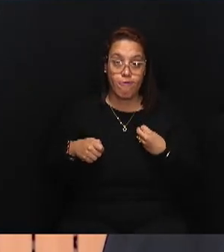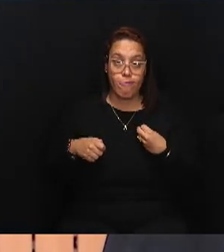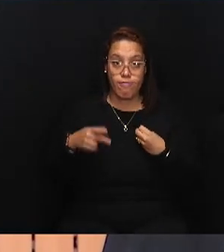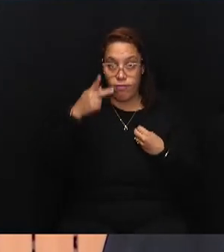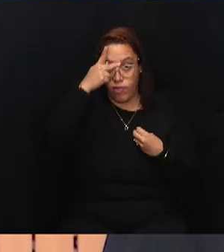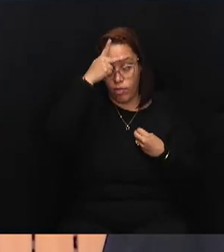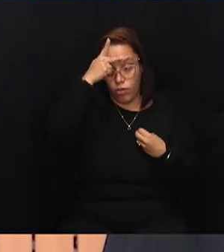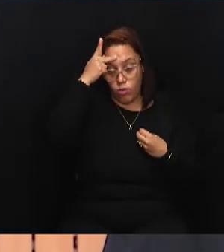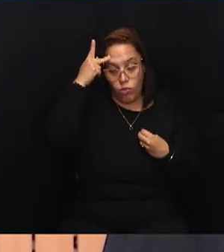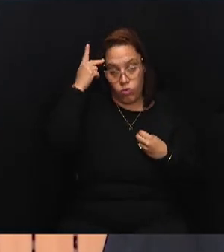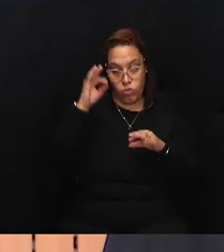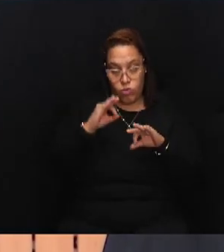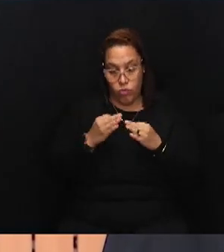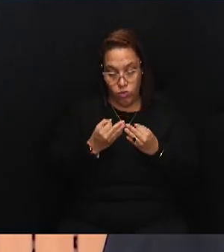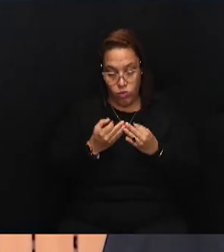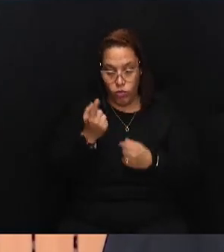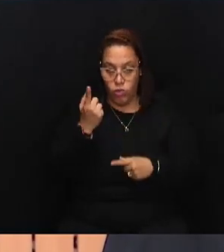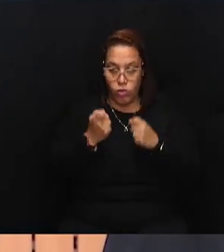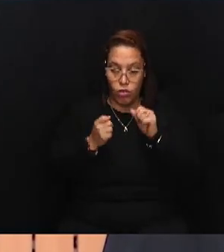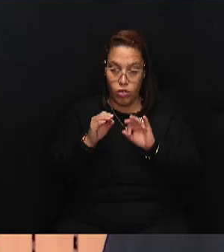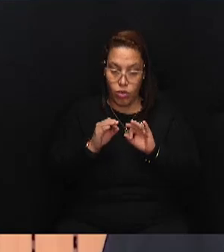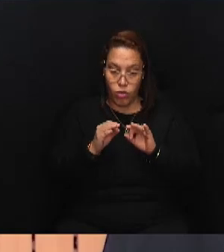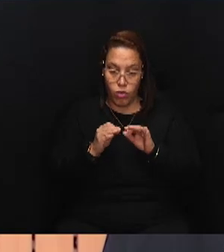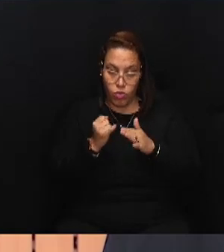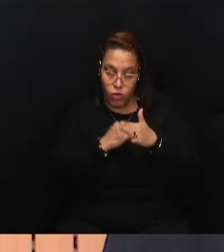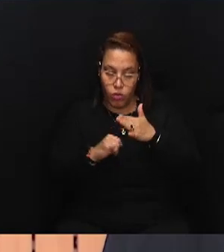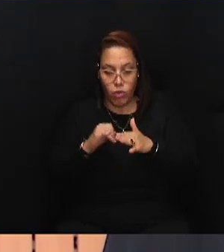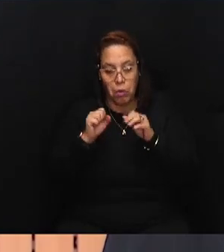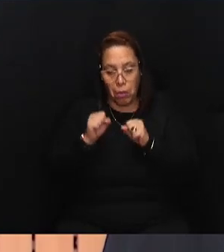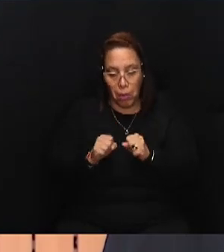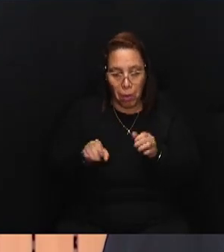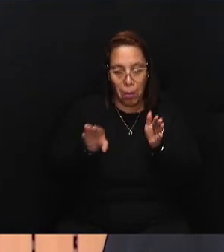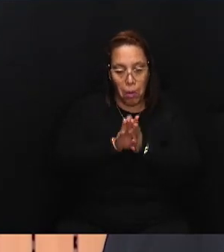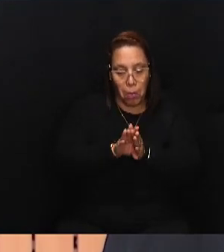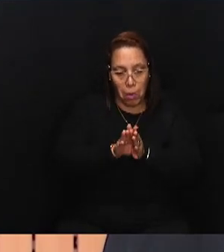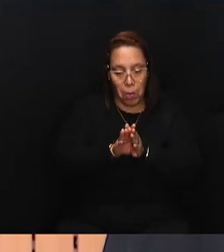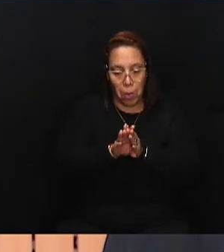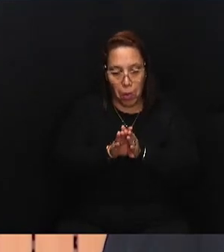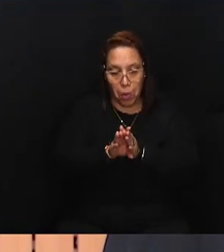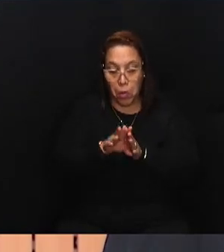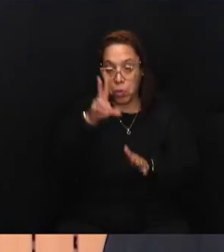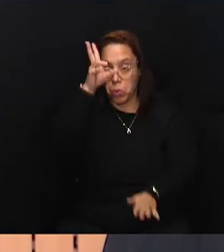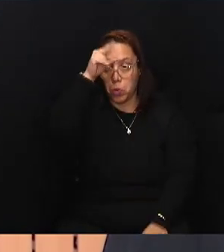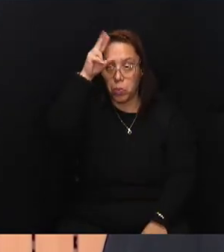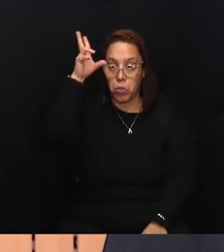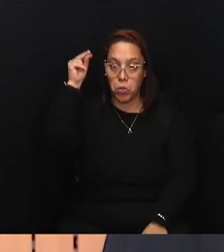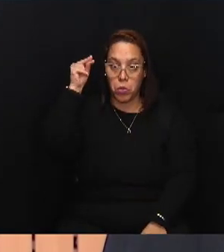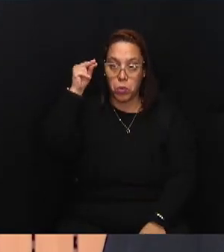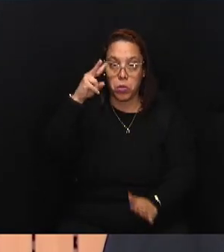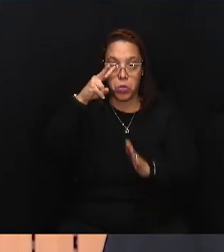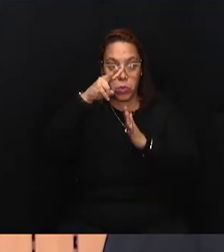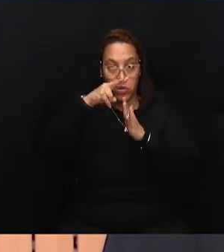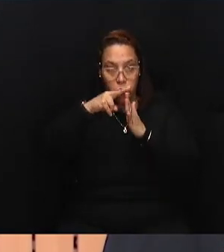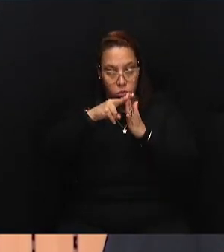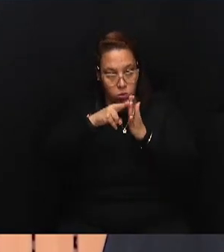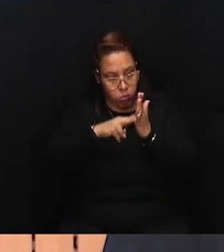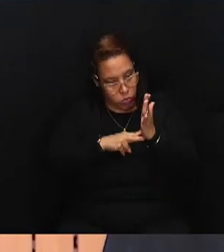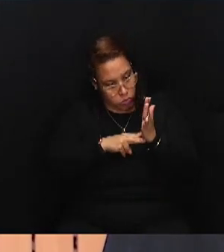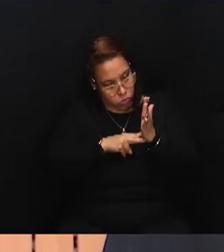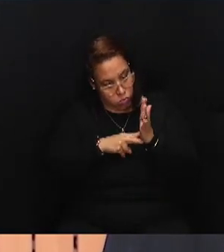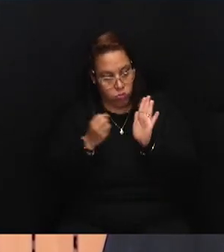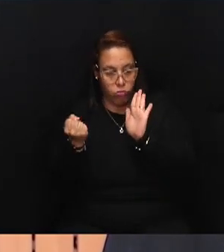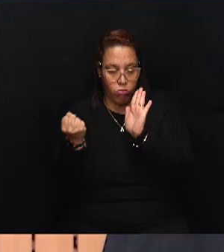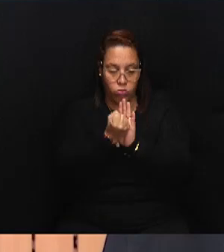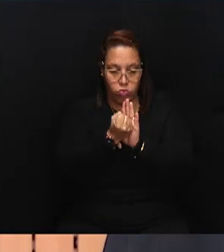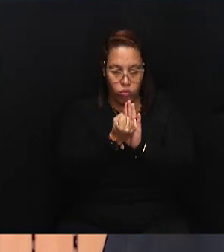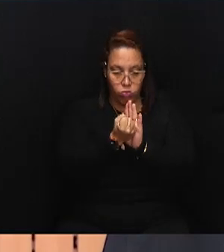ente querido, um familiar em alguma instituição, ela vai poder entrar no site da prefeitura e vai ver todas as instituições que estão certificadas